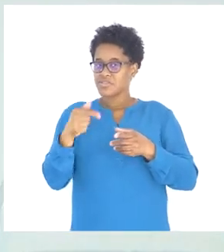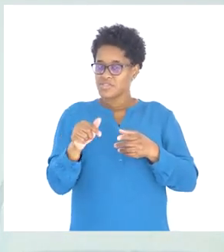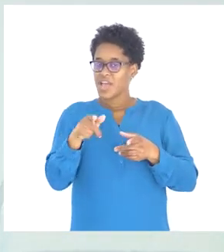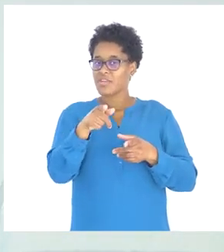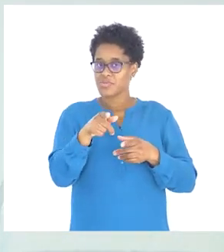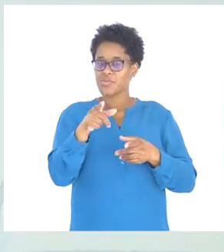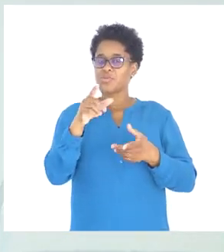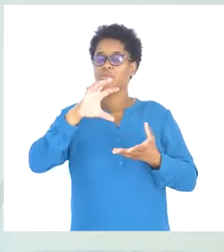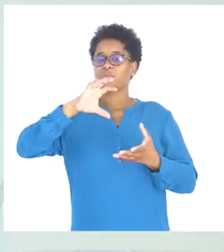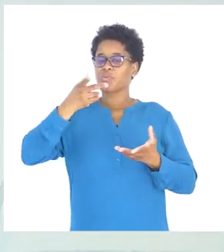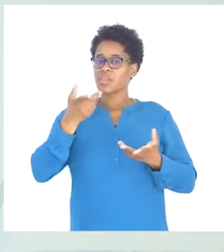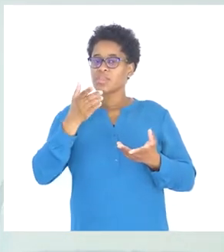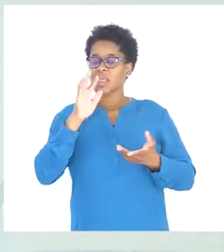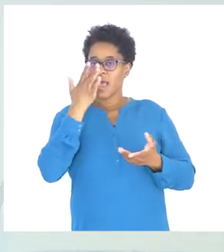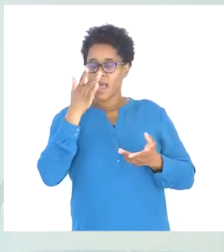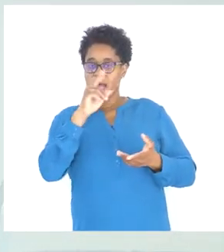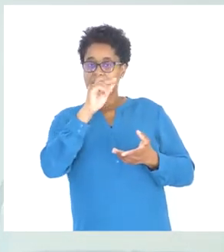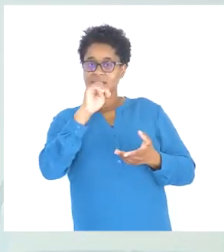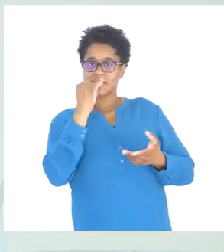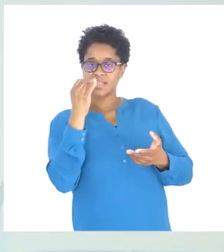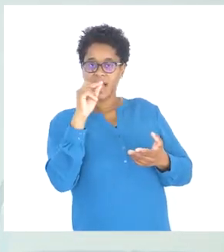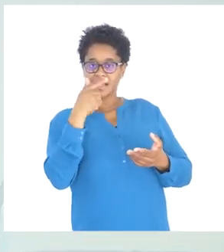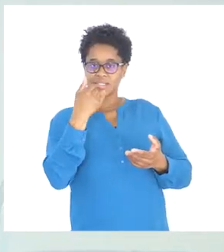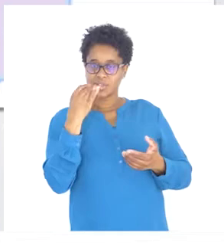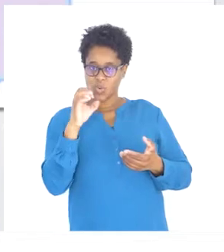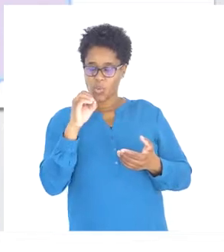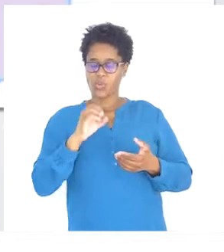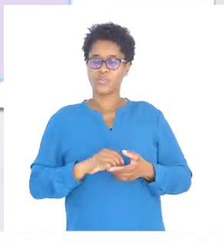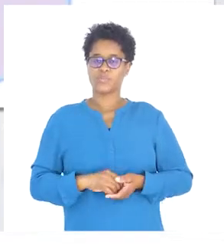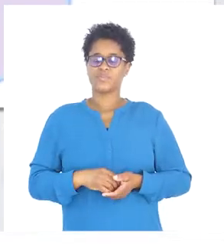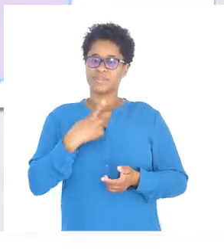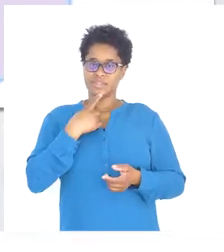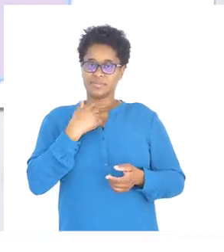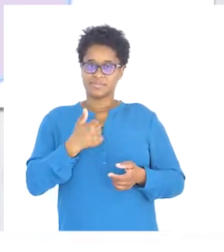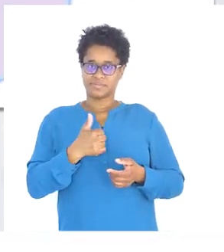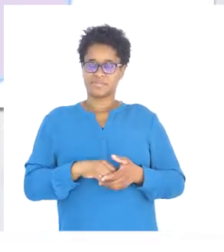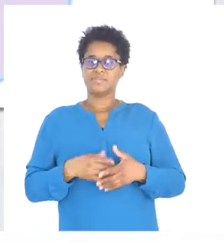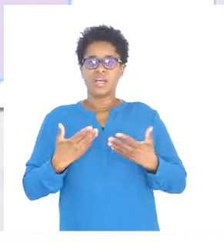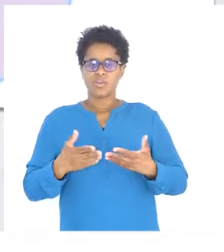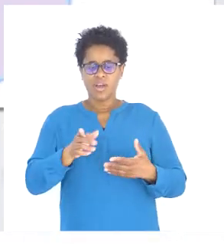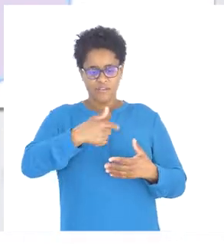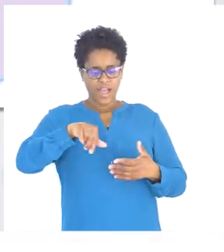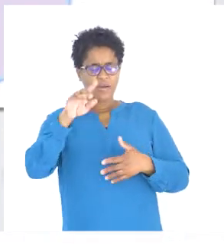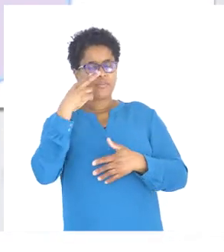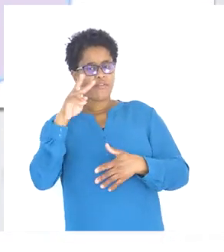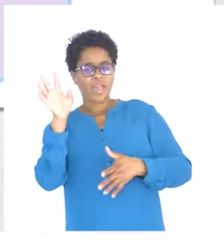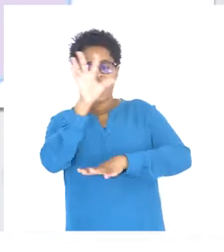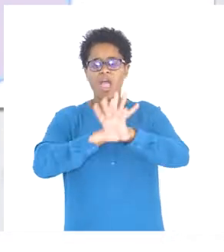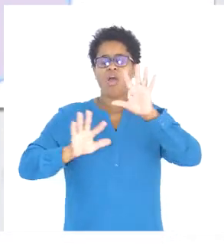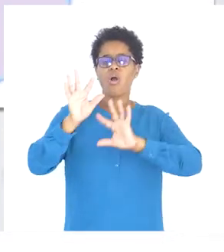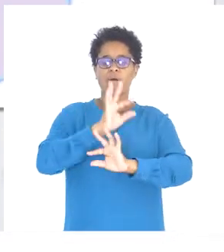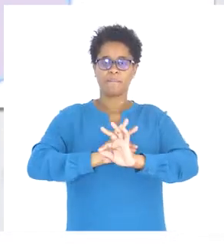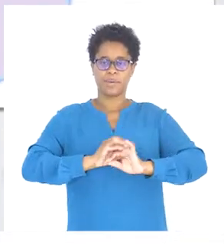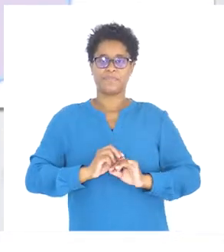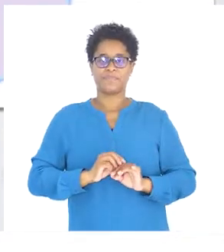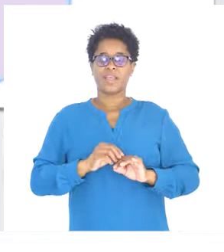no continente asiático. Certo? Continuemos. Agora vamos ver a Europa.